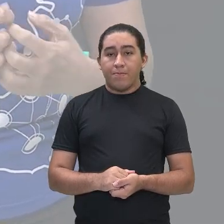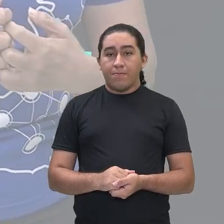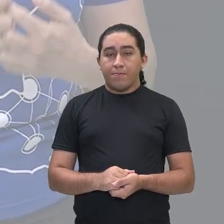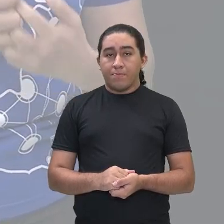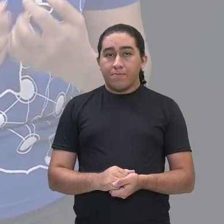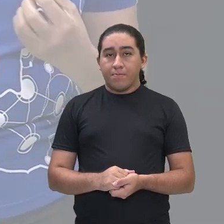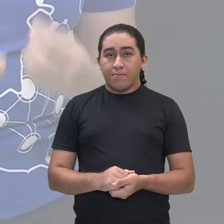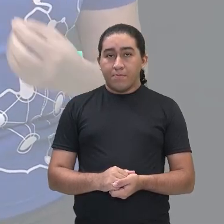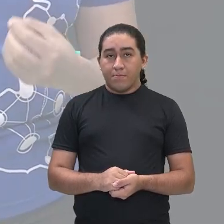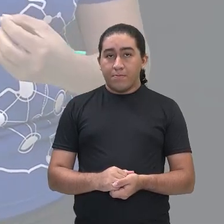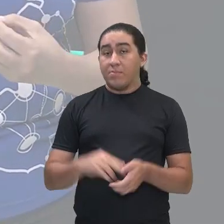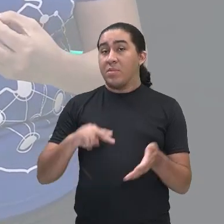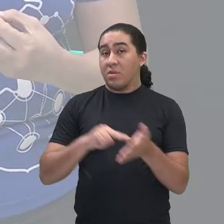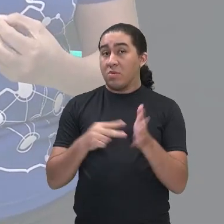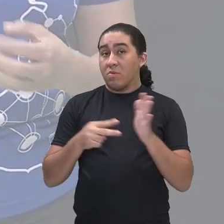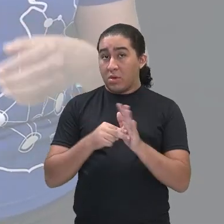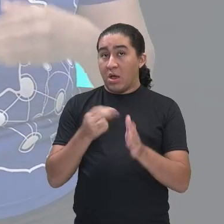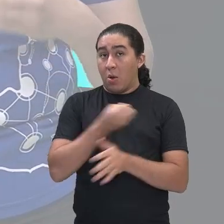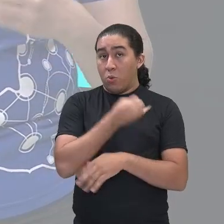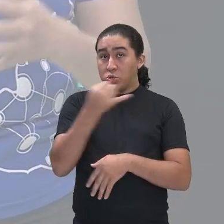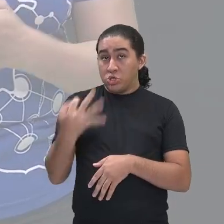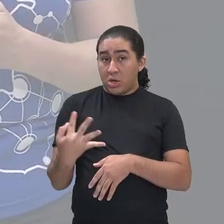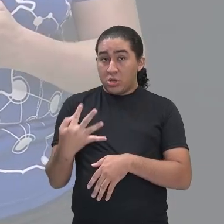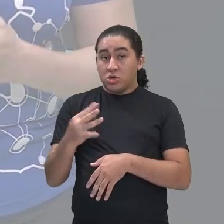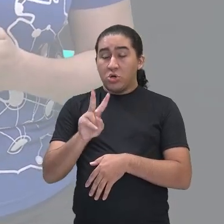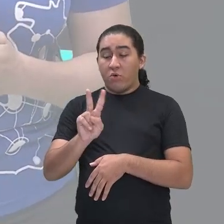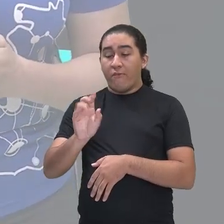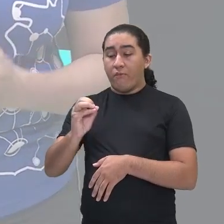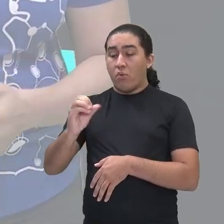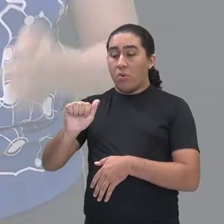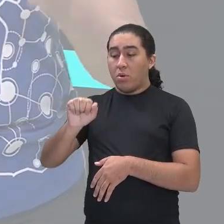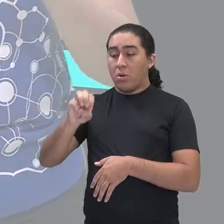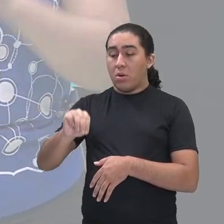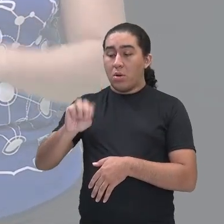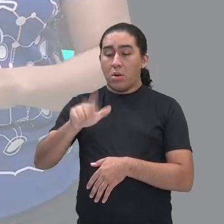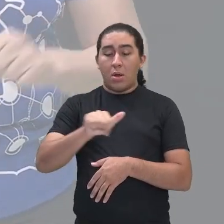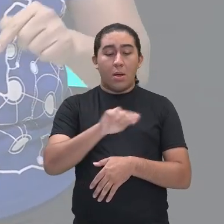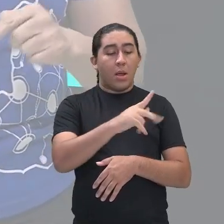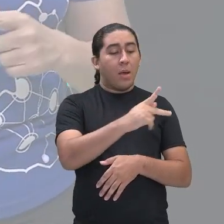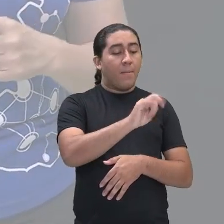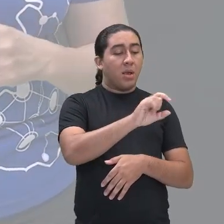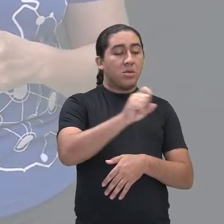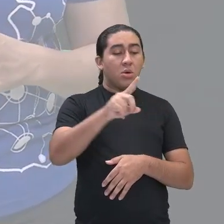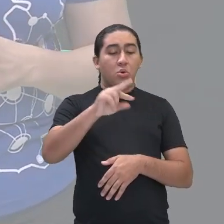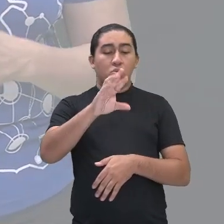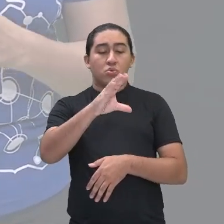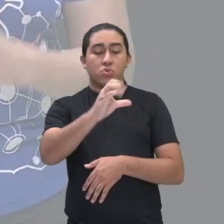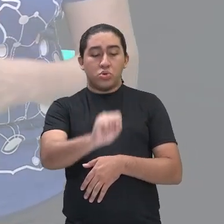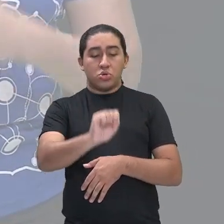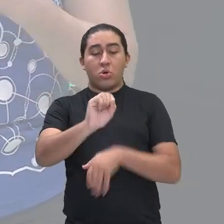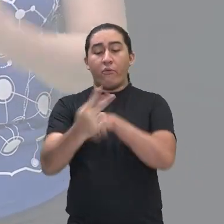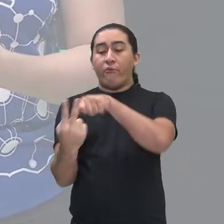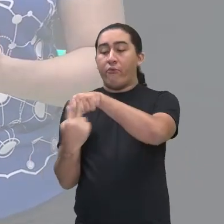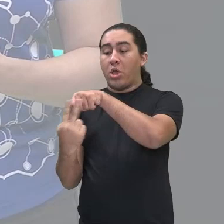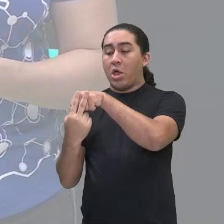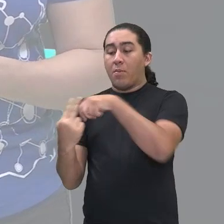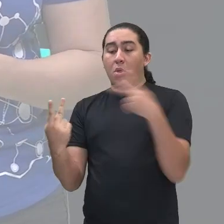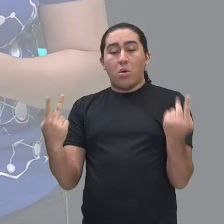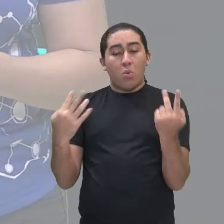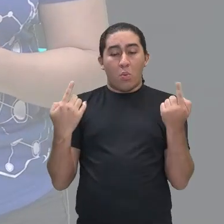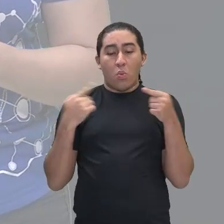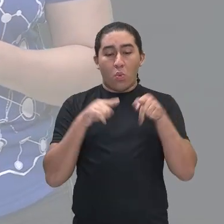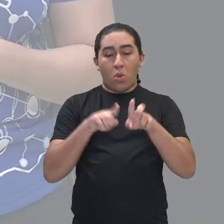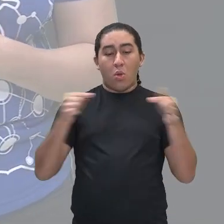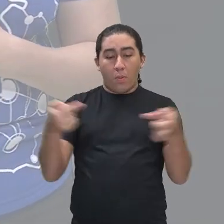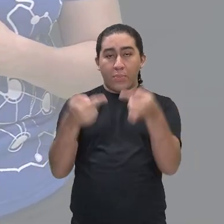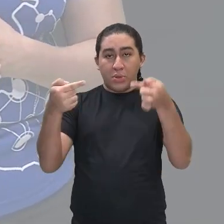falando aqui do sujeito, que os pássaros, eles estão no plural, obviamente o verbo também irão para